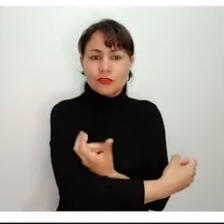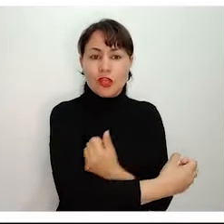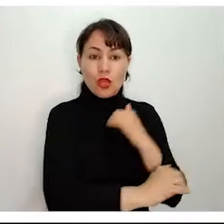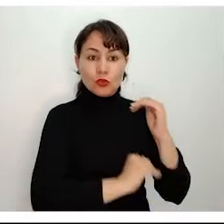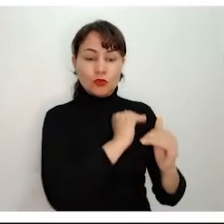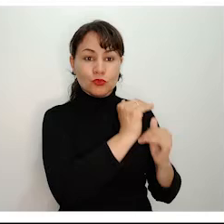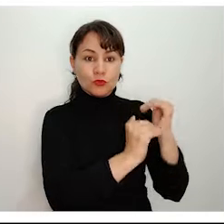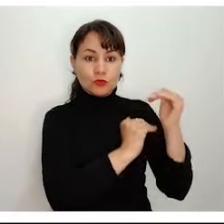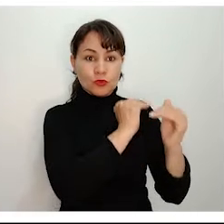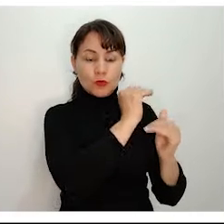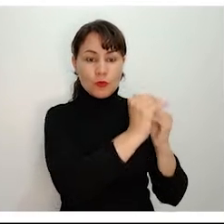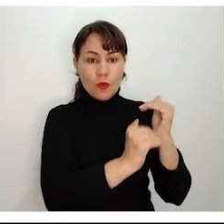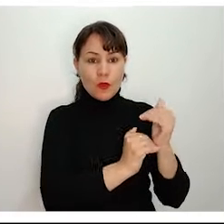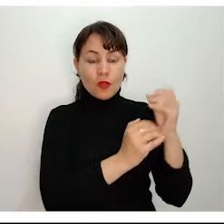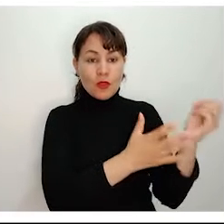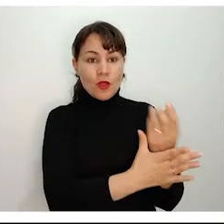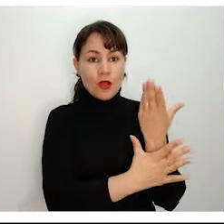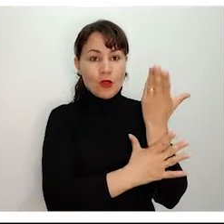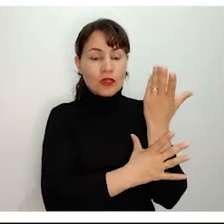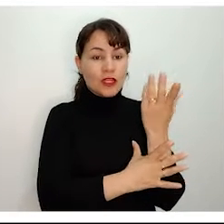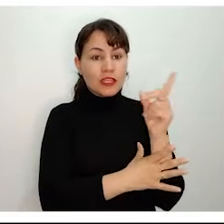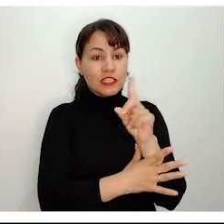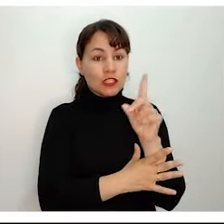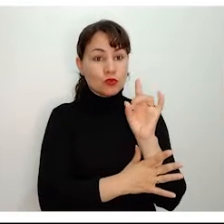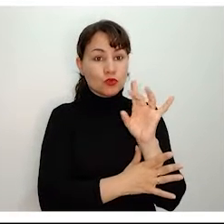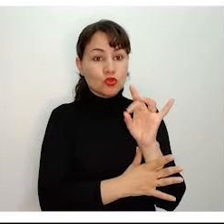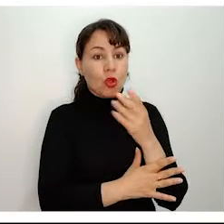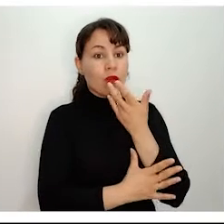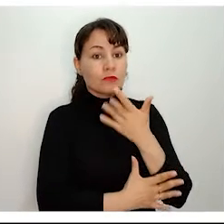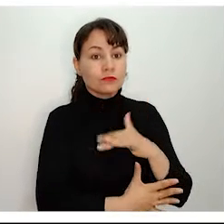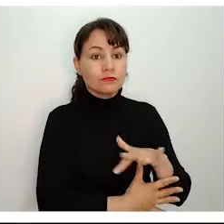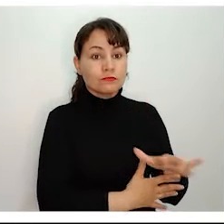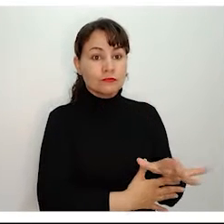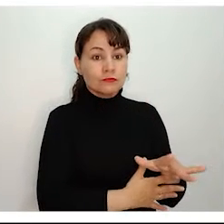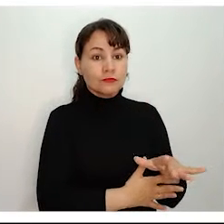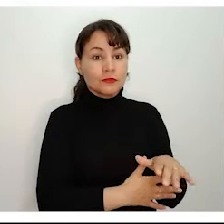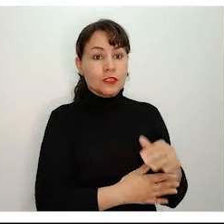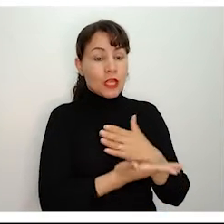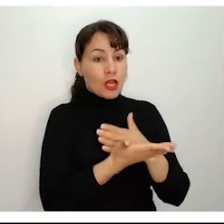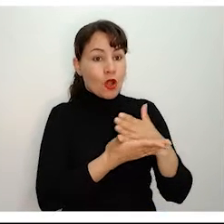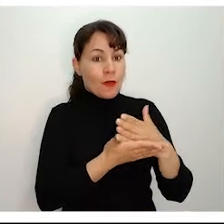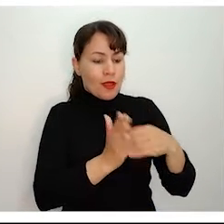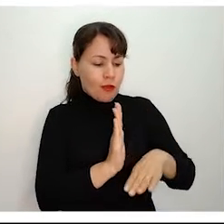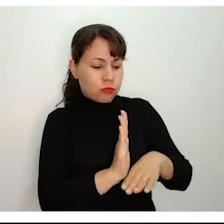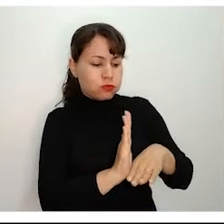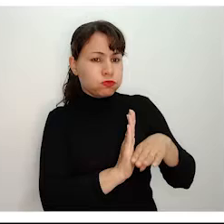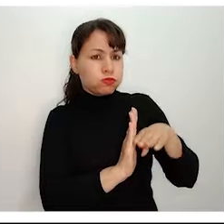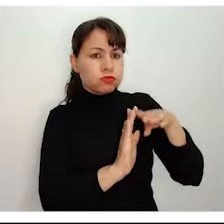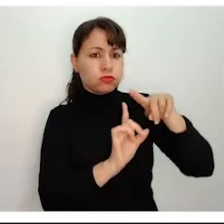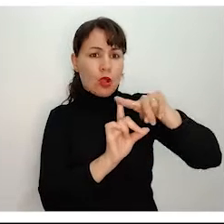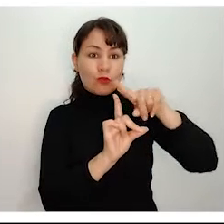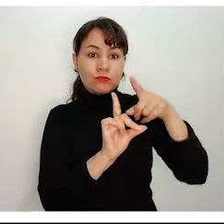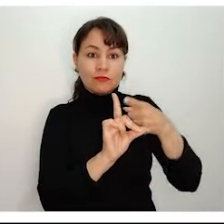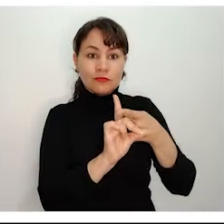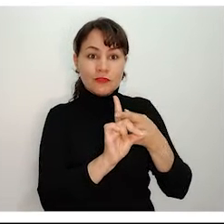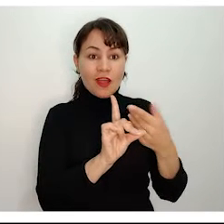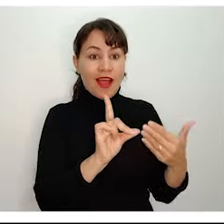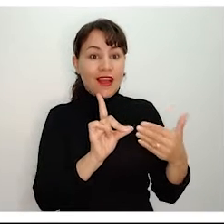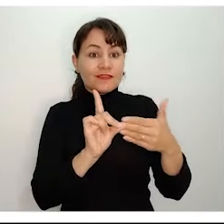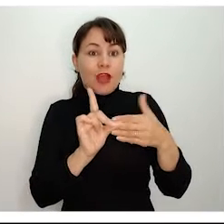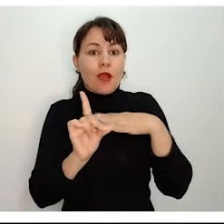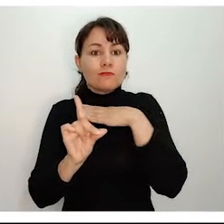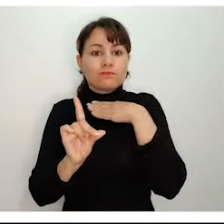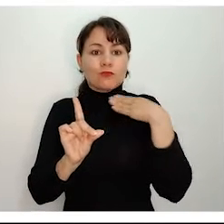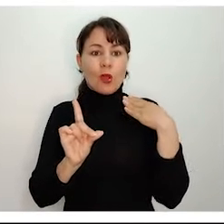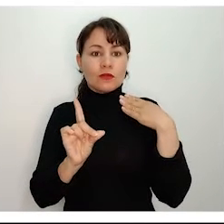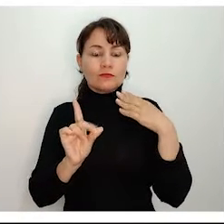com as emoções, e o desenvolvimento, ele acontece não somente com as crianças, ele acontece desde a concepção até